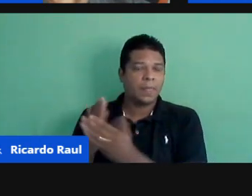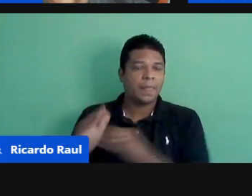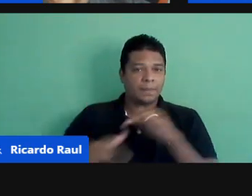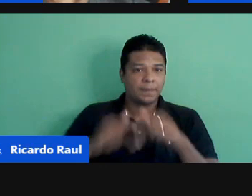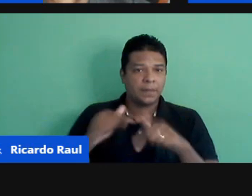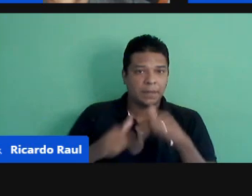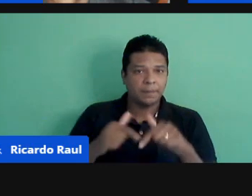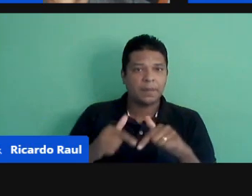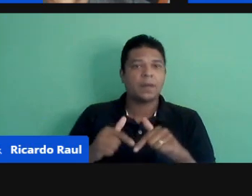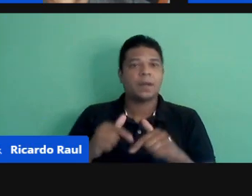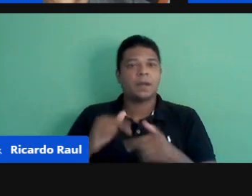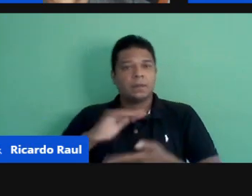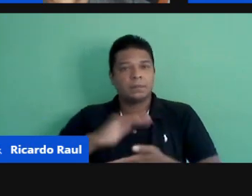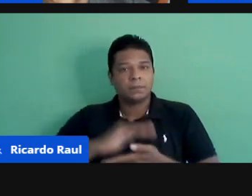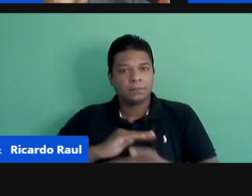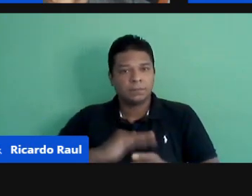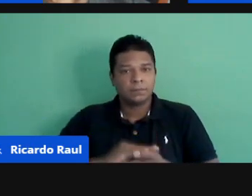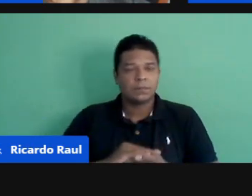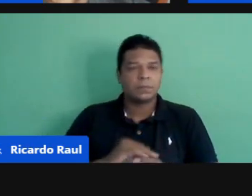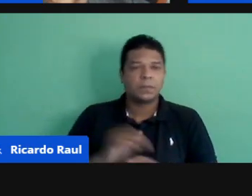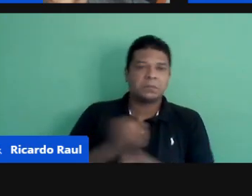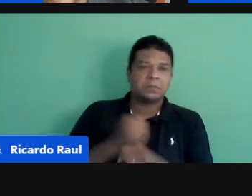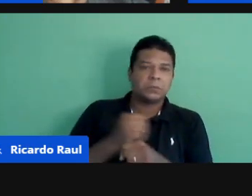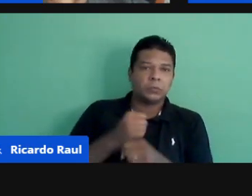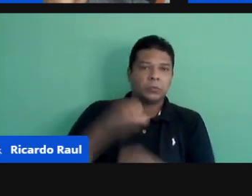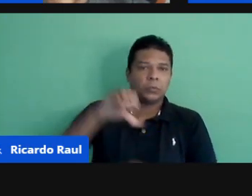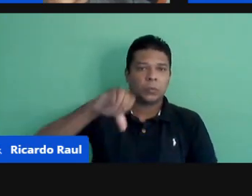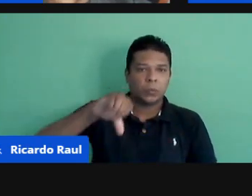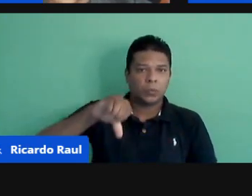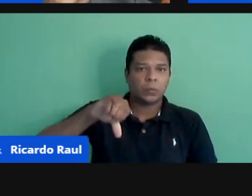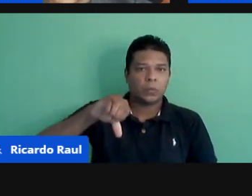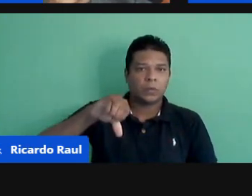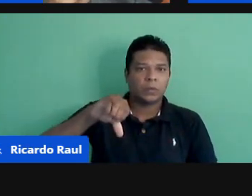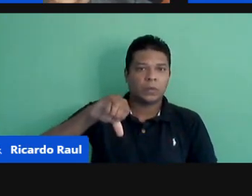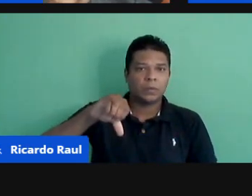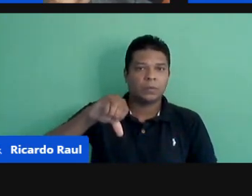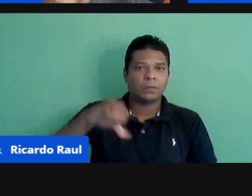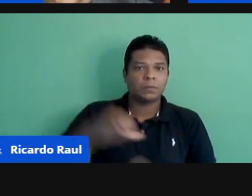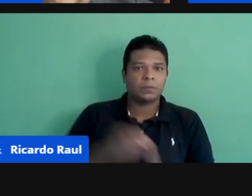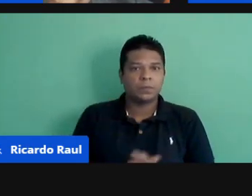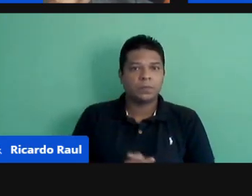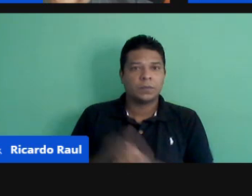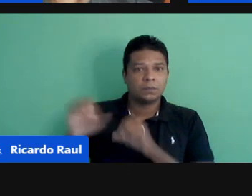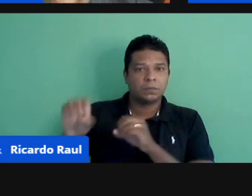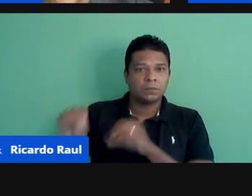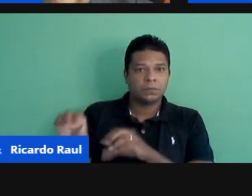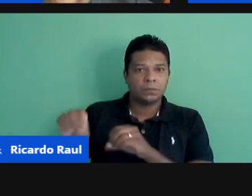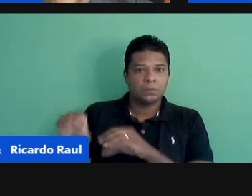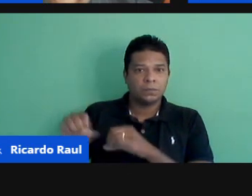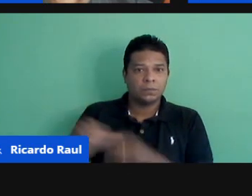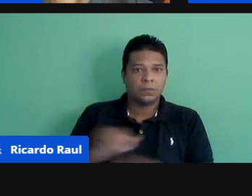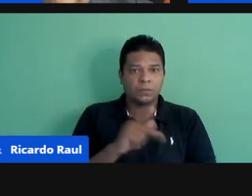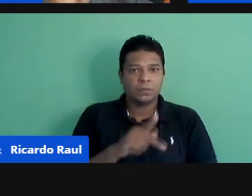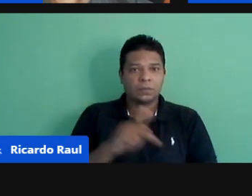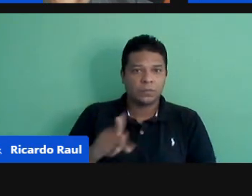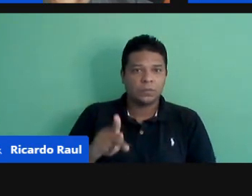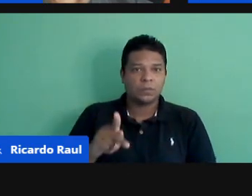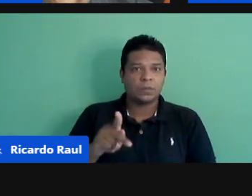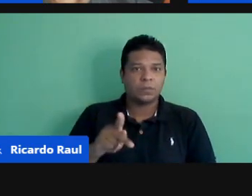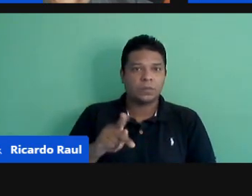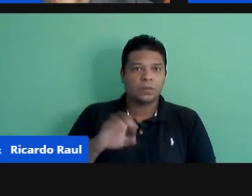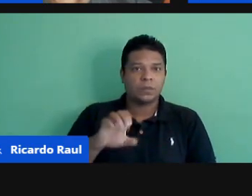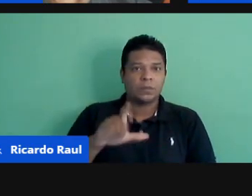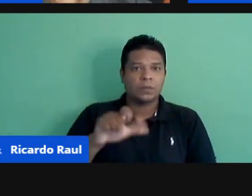REME, vão aí 9 anos. Estou ministrando aulas na escola professora Eulália Neto